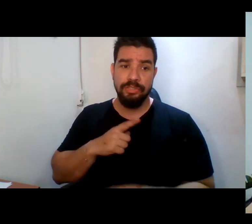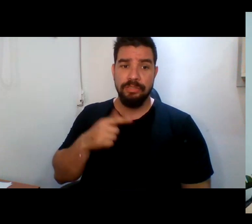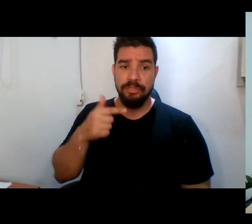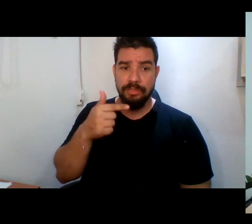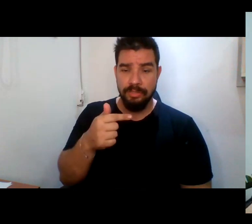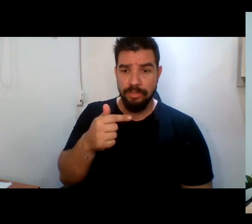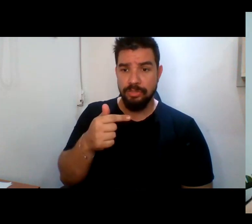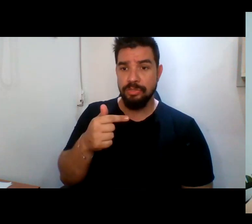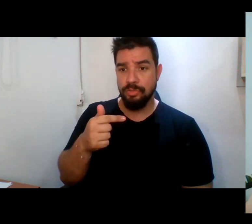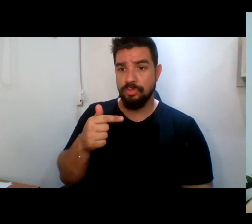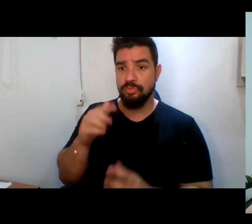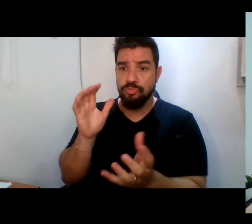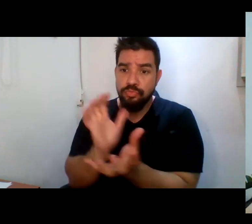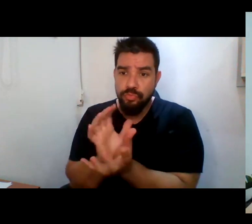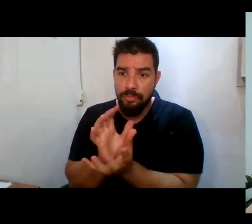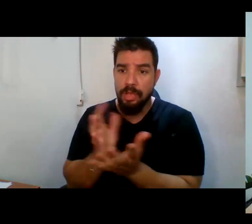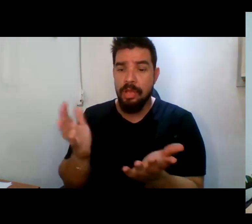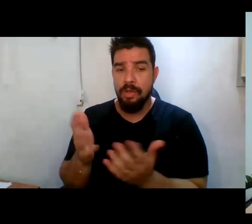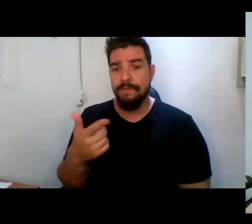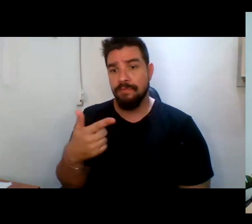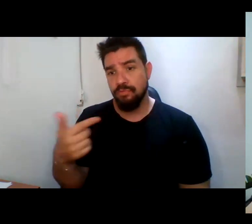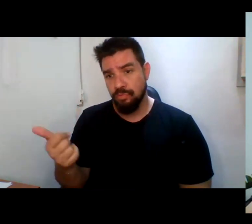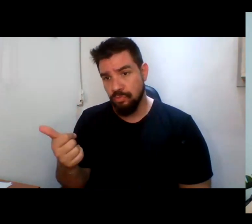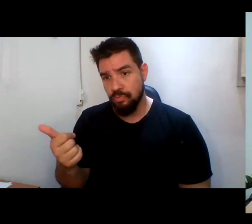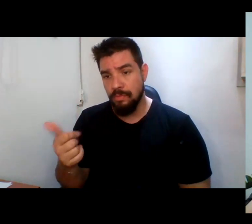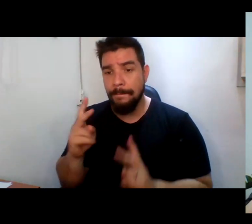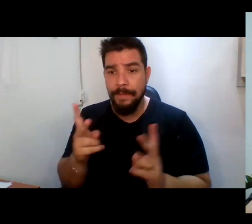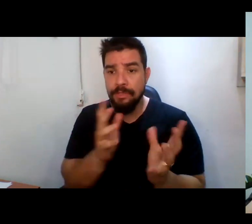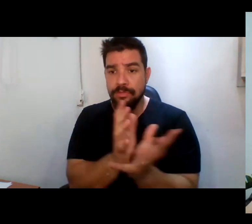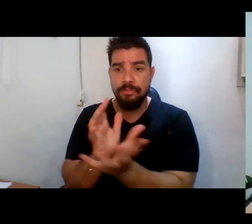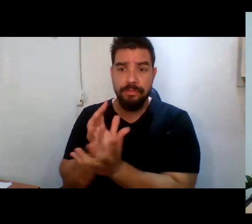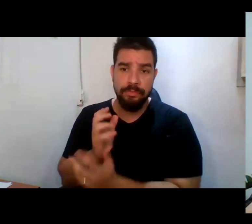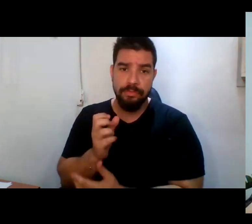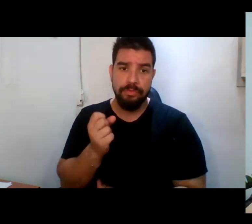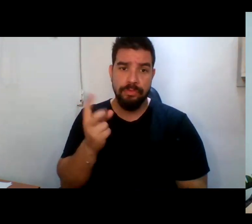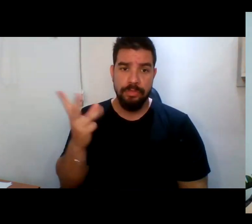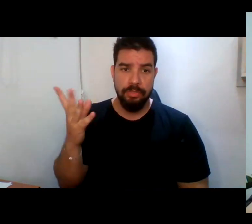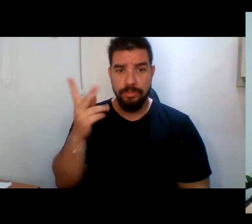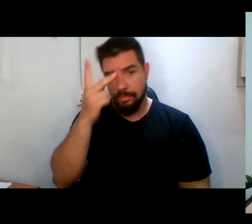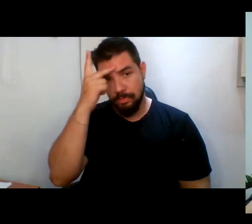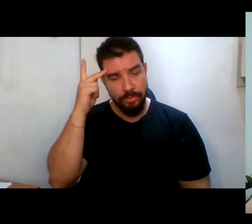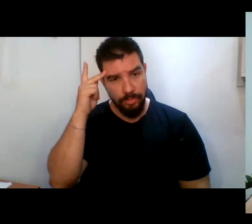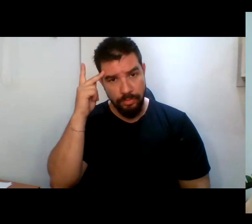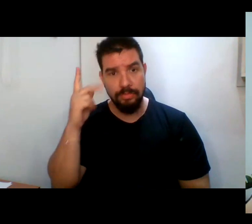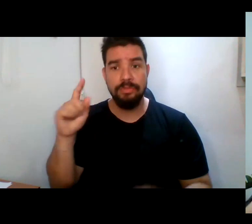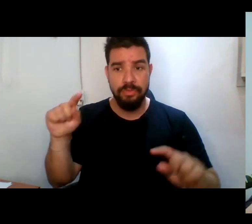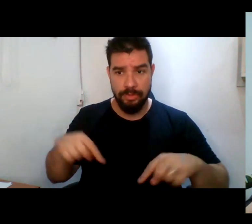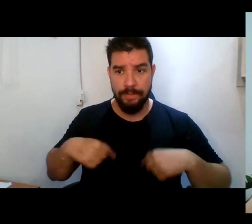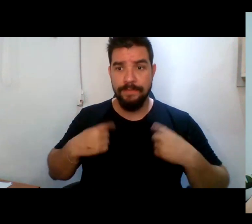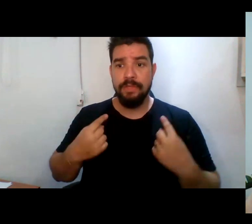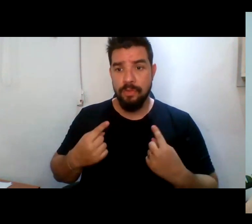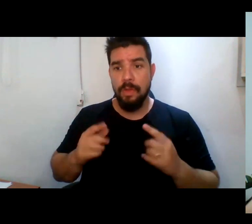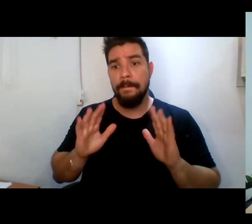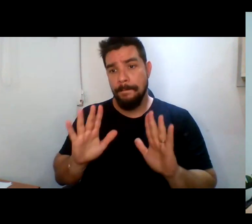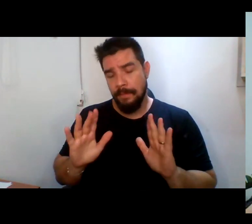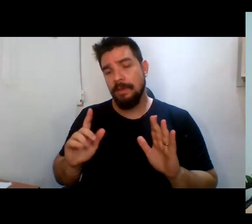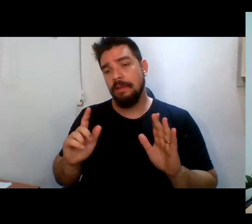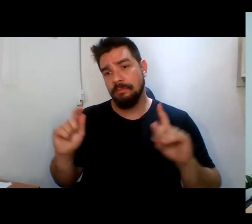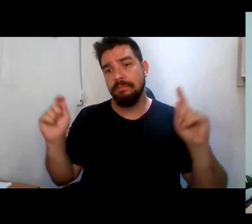acessando 21 para a mesma quantidade de pessoas, sabe? Então, é desafiador, mas a gente pode fazer